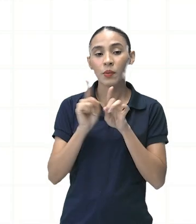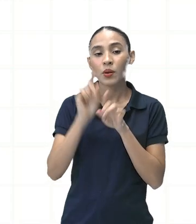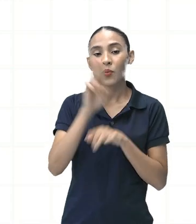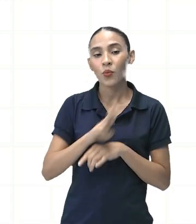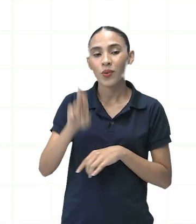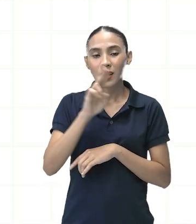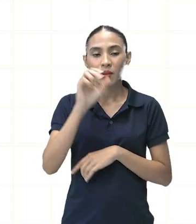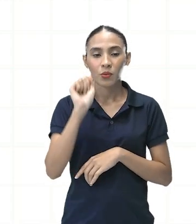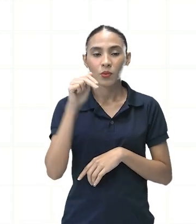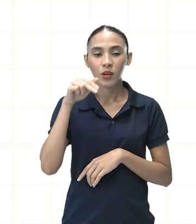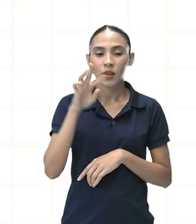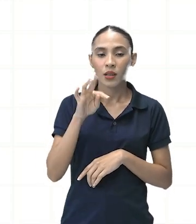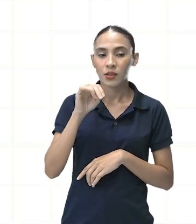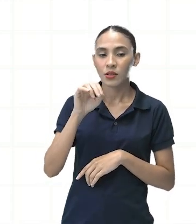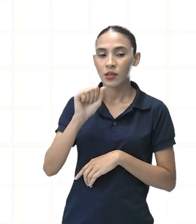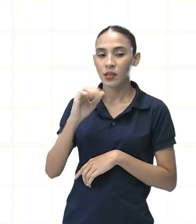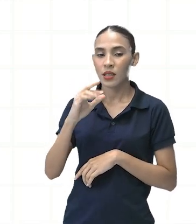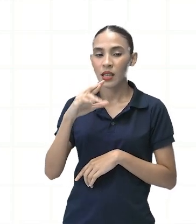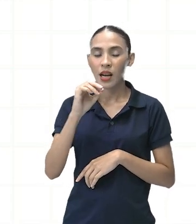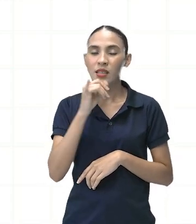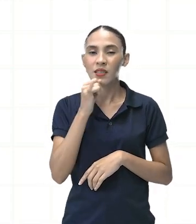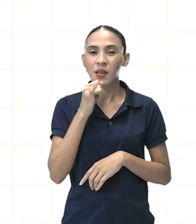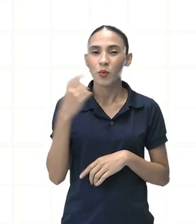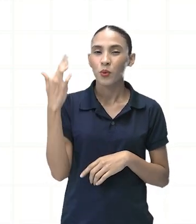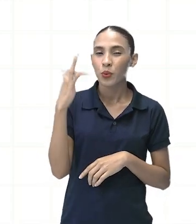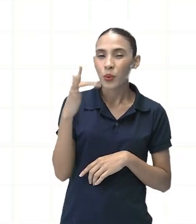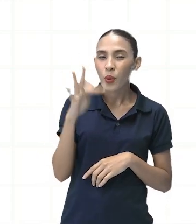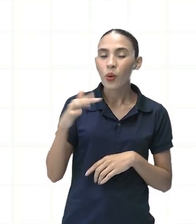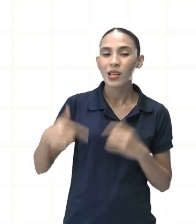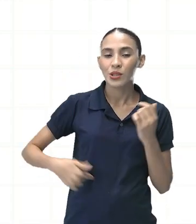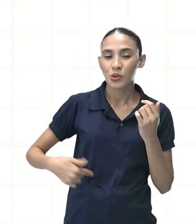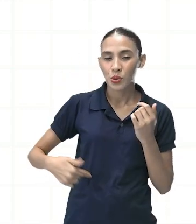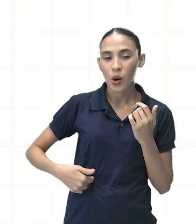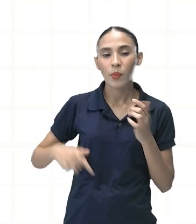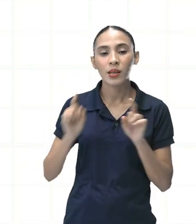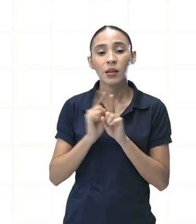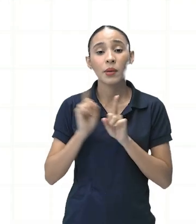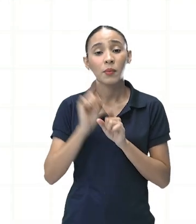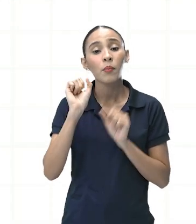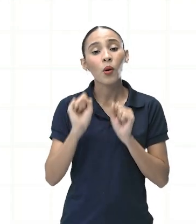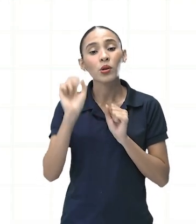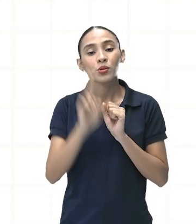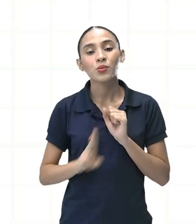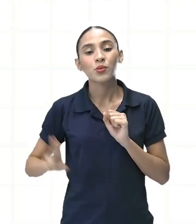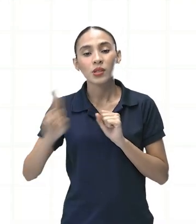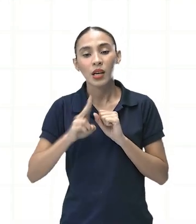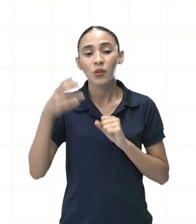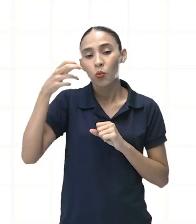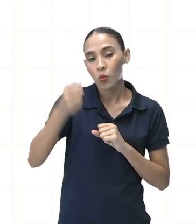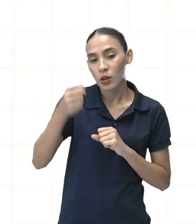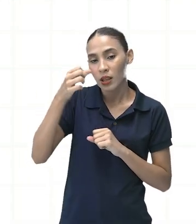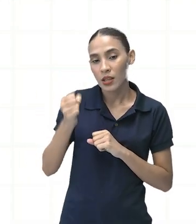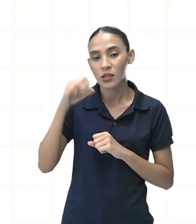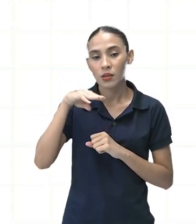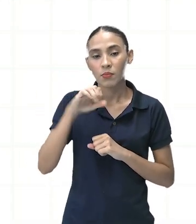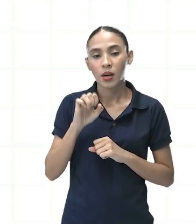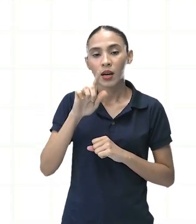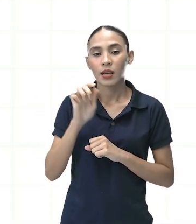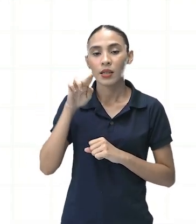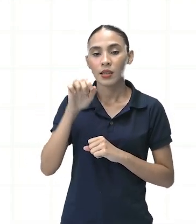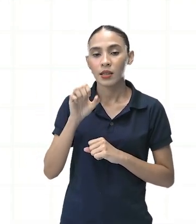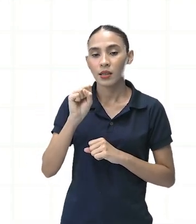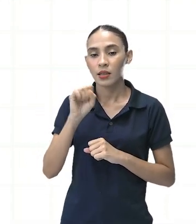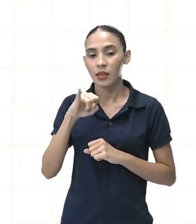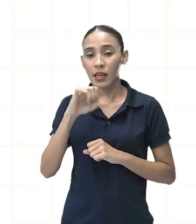é usado como antiácido. Quando está com aquela dor no estômago, pode ser usado o que nós conhecemos popularmente como leite